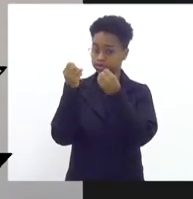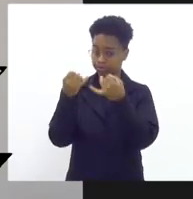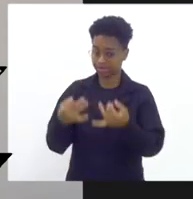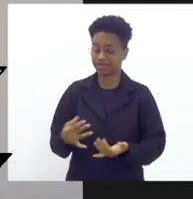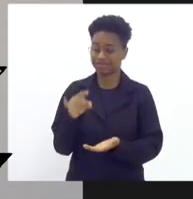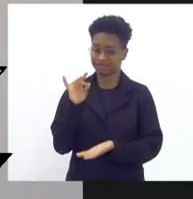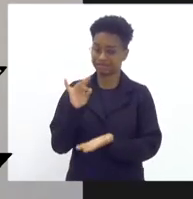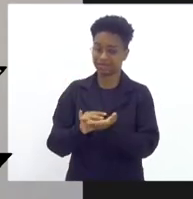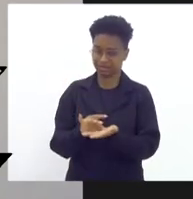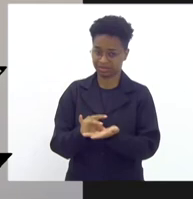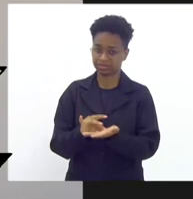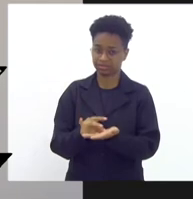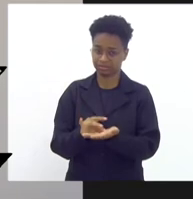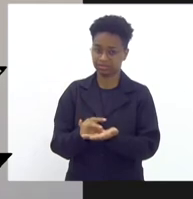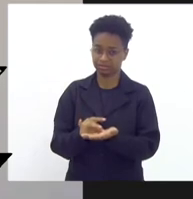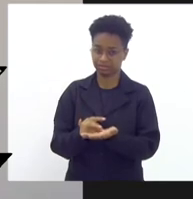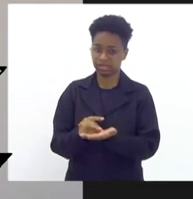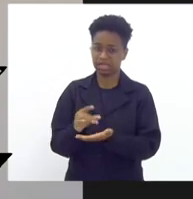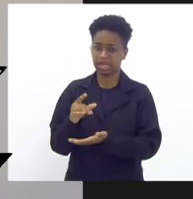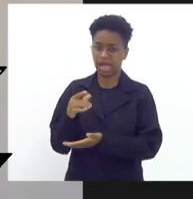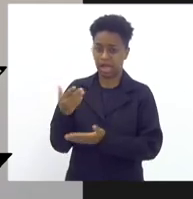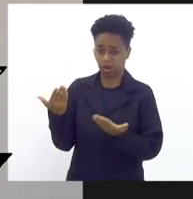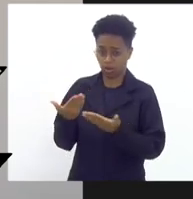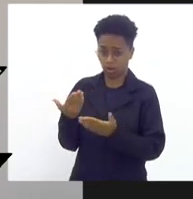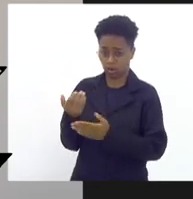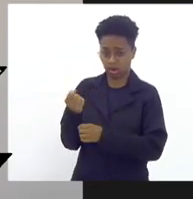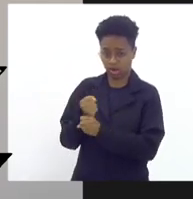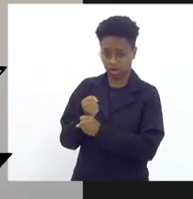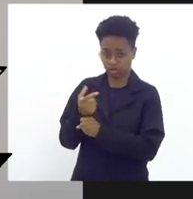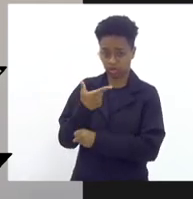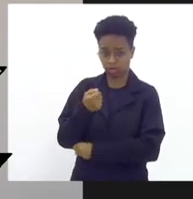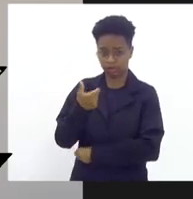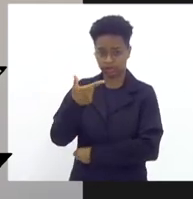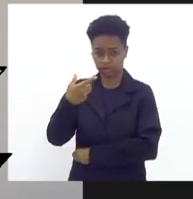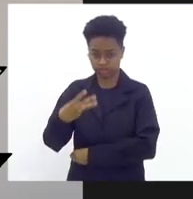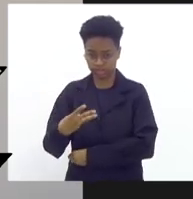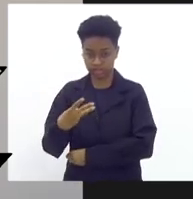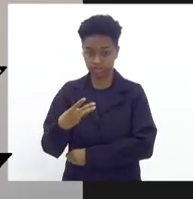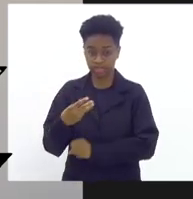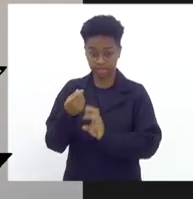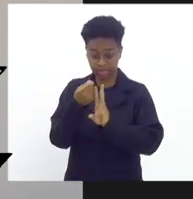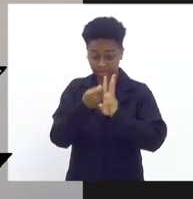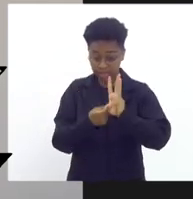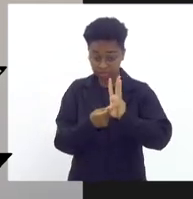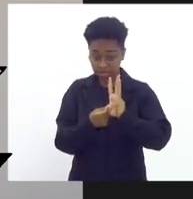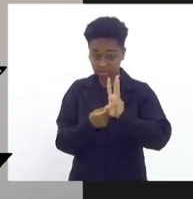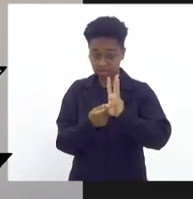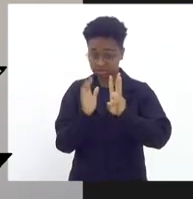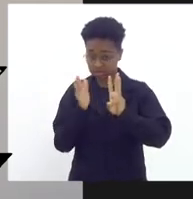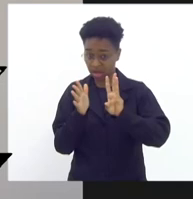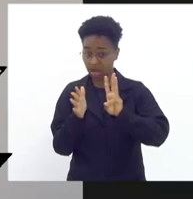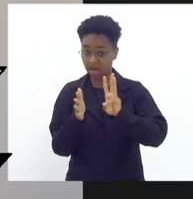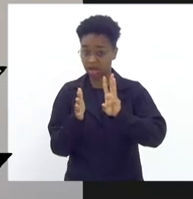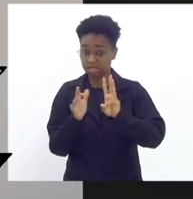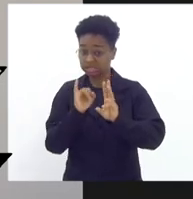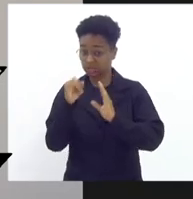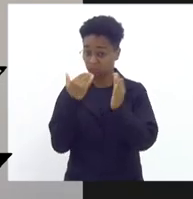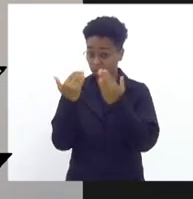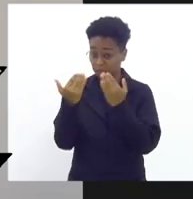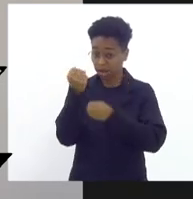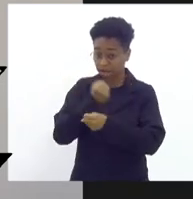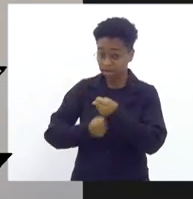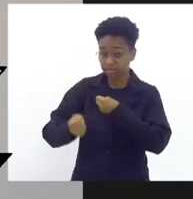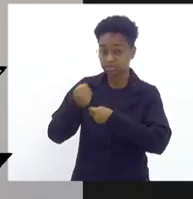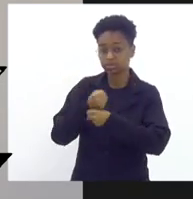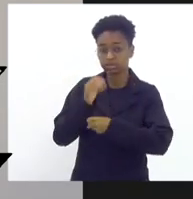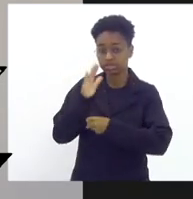que realmente assim esse ano nos três primeiros meses de 2013 já com relação ao ano passado já